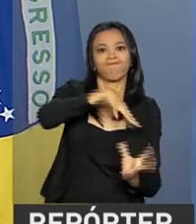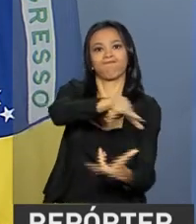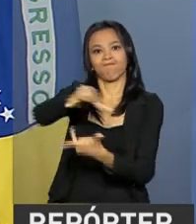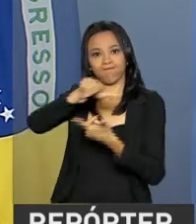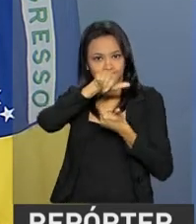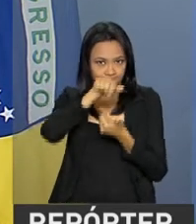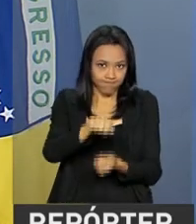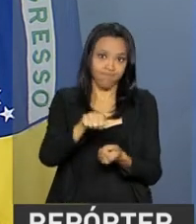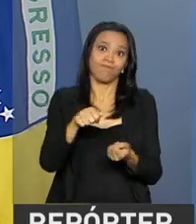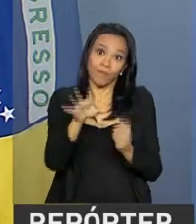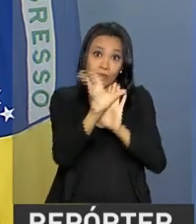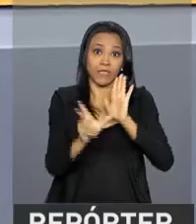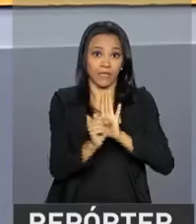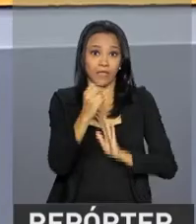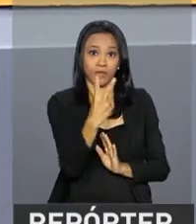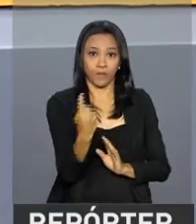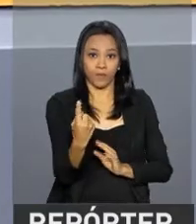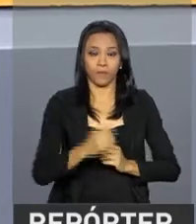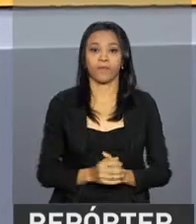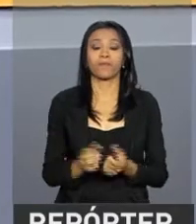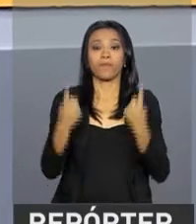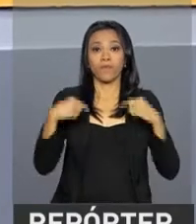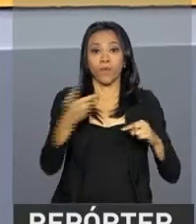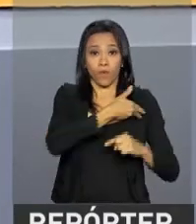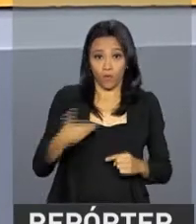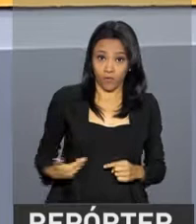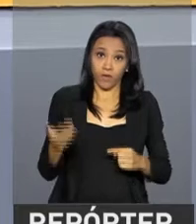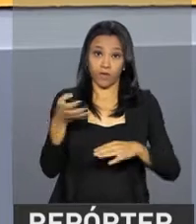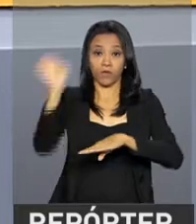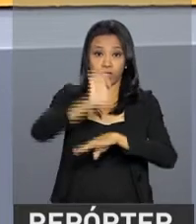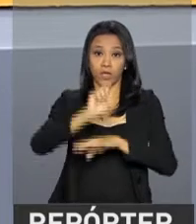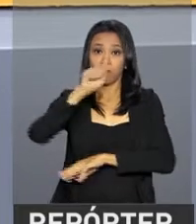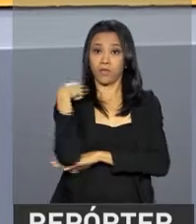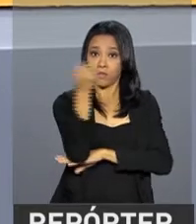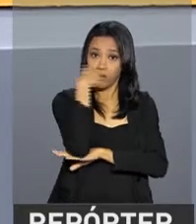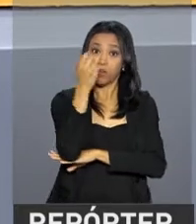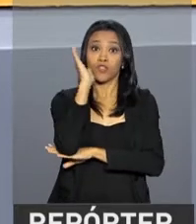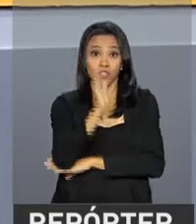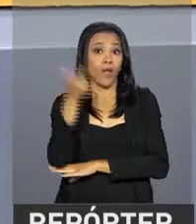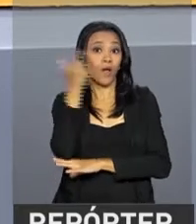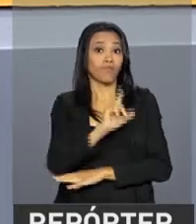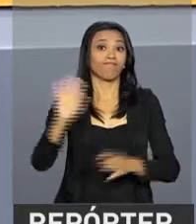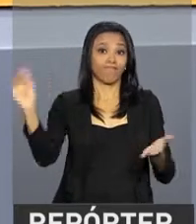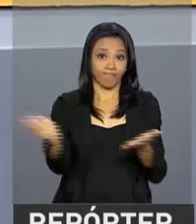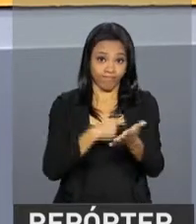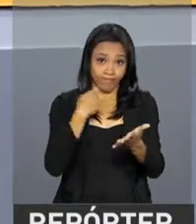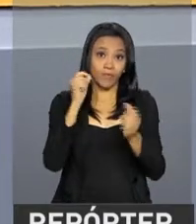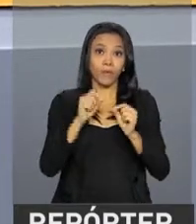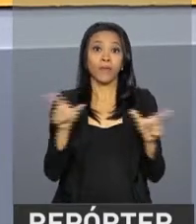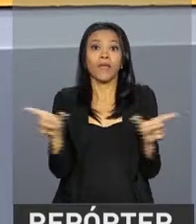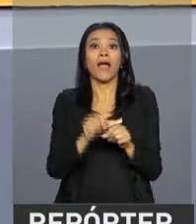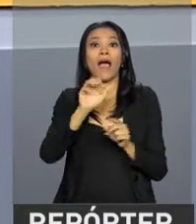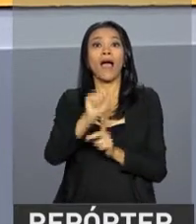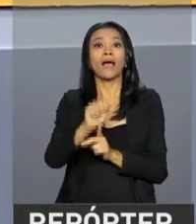mundo e no século XXI. O governo do Rio Grande do Sul fechou um acordo de recuperação fiscal com a Advocacia